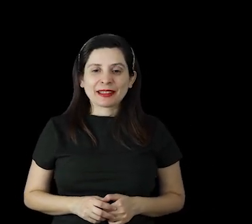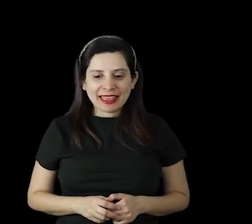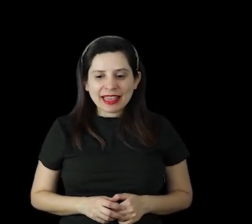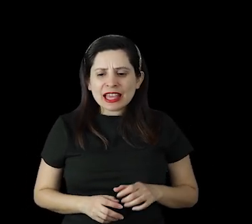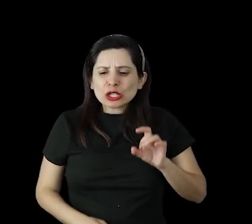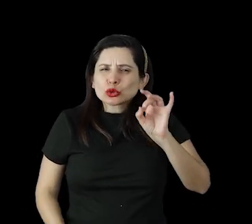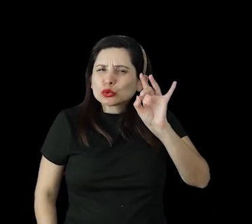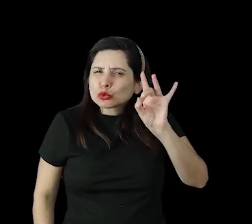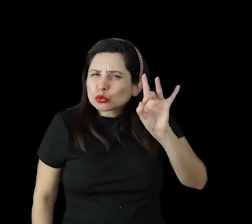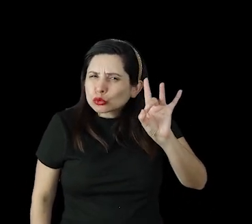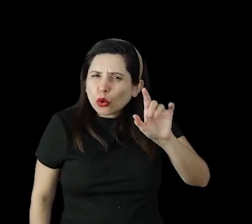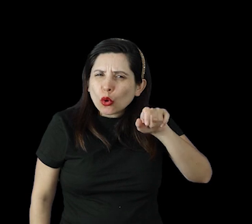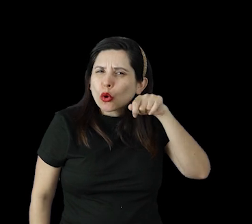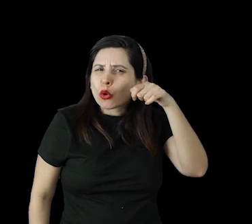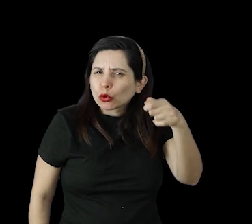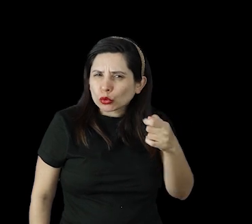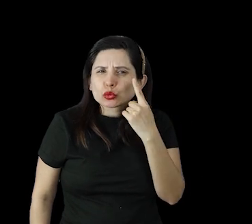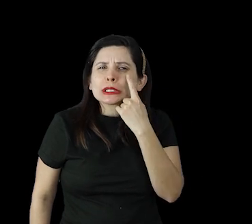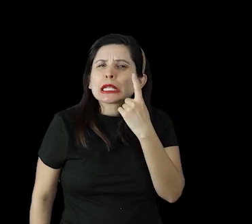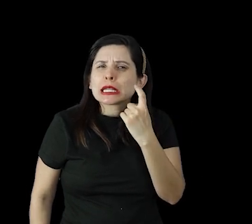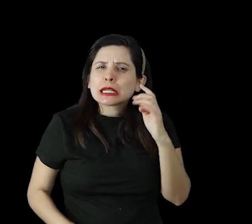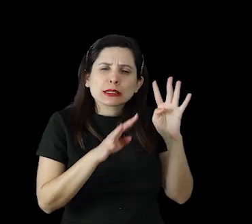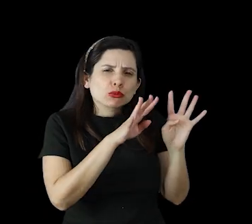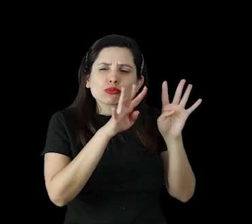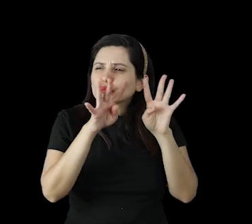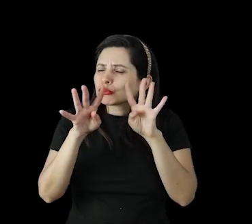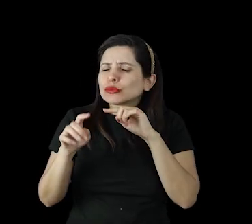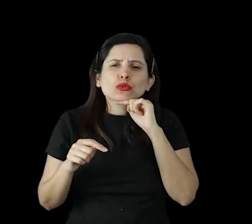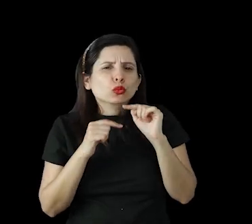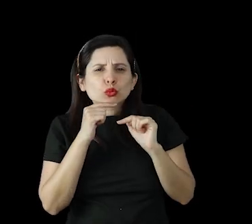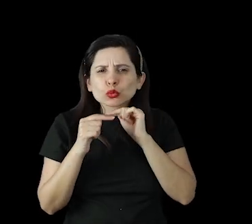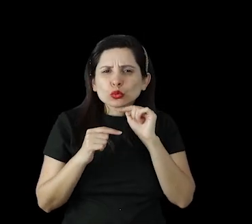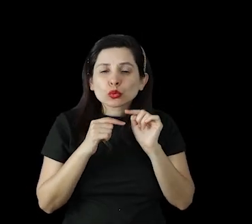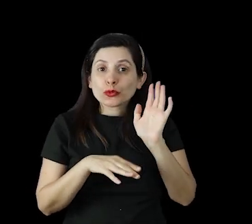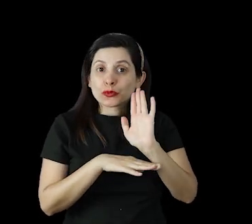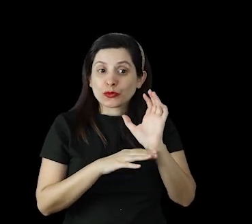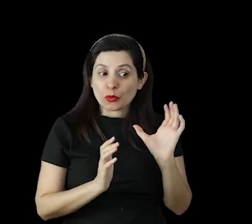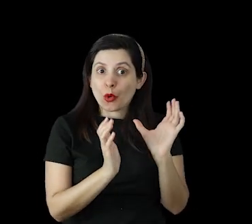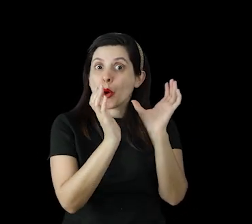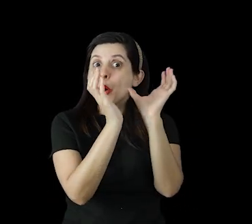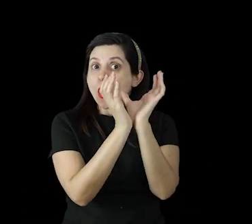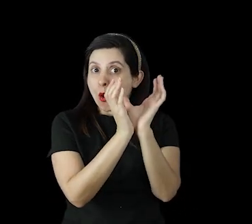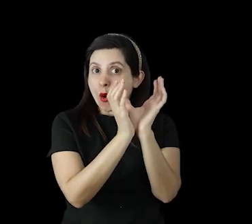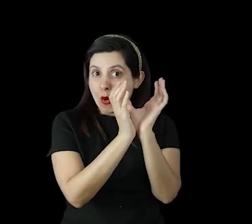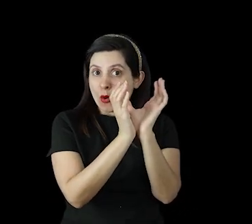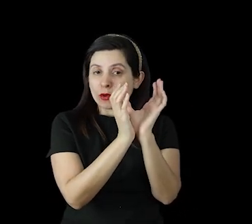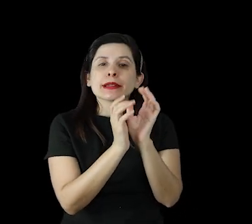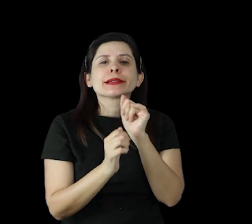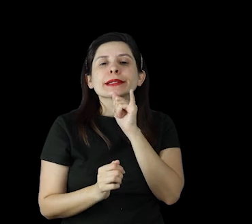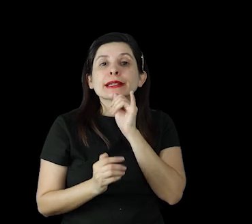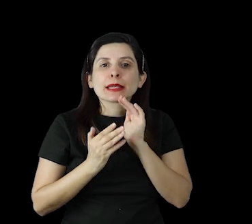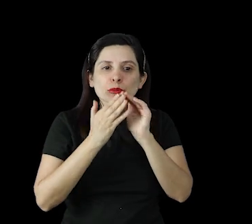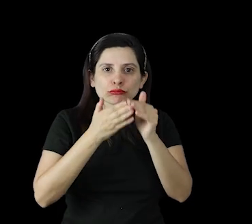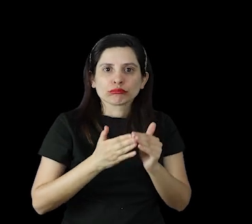É só a questão mesmo do interesse do grande público, que daí eu fico um pouco na dúvida para um filme de Oscar, como se a gente pegar um Titanic,